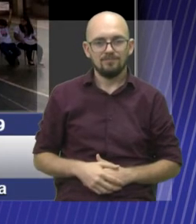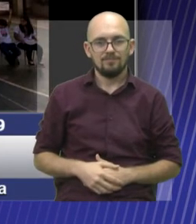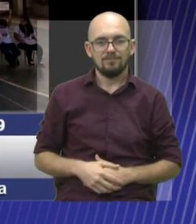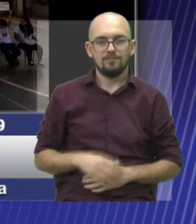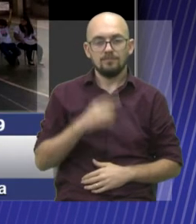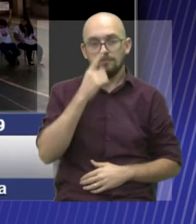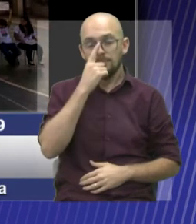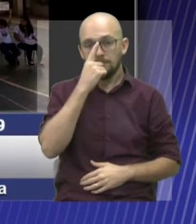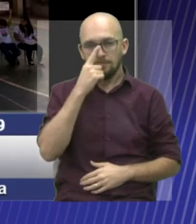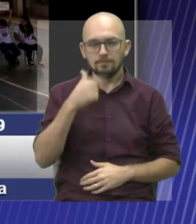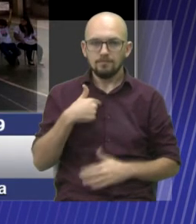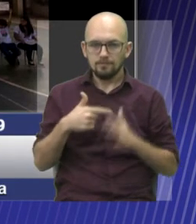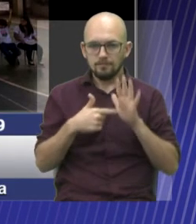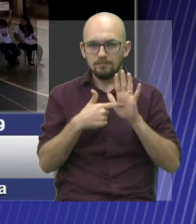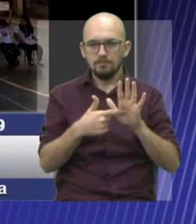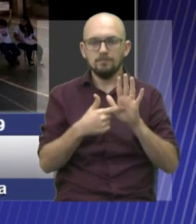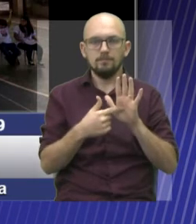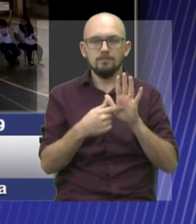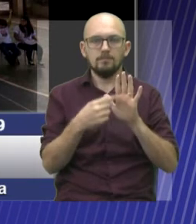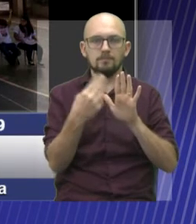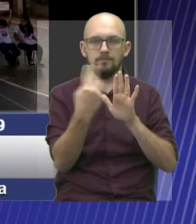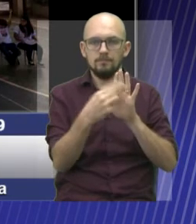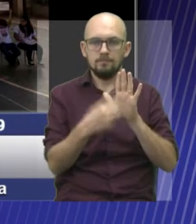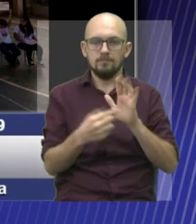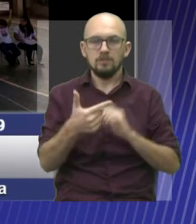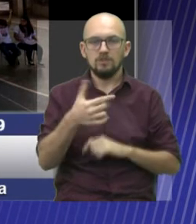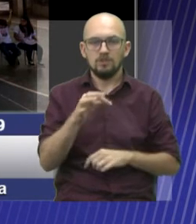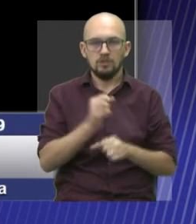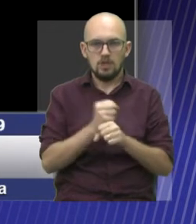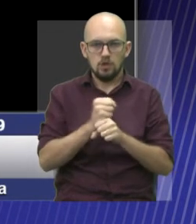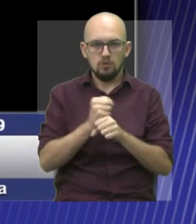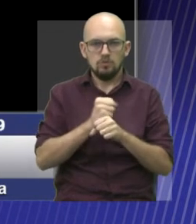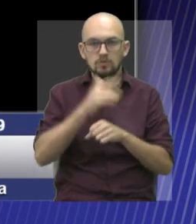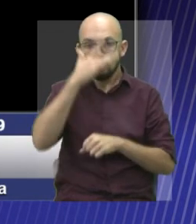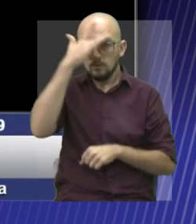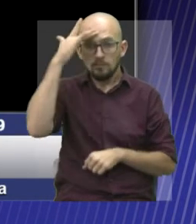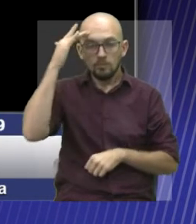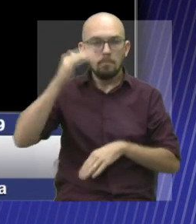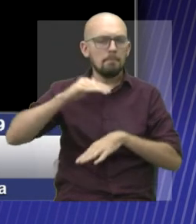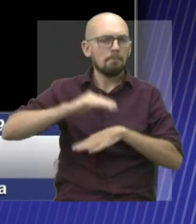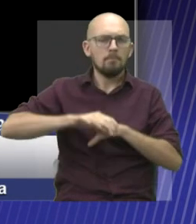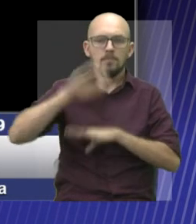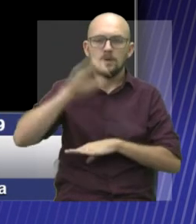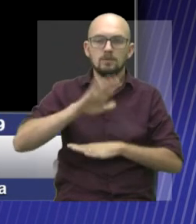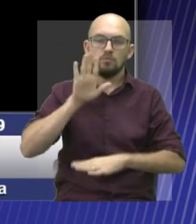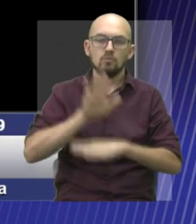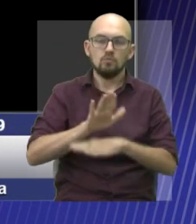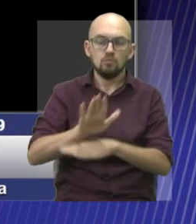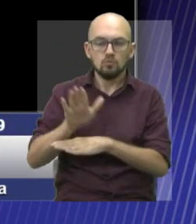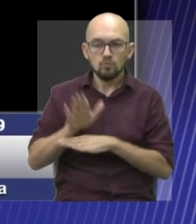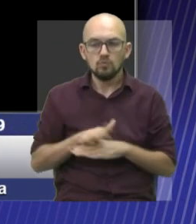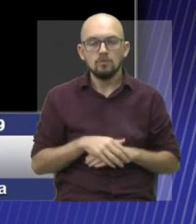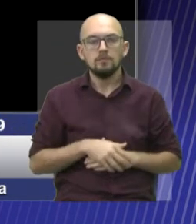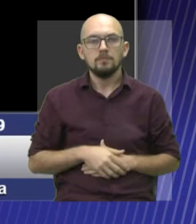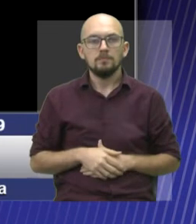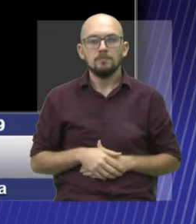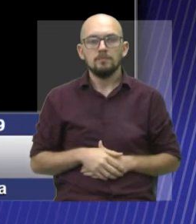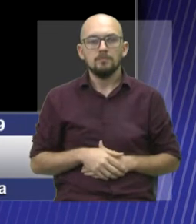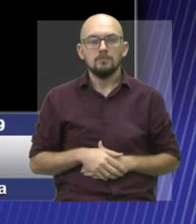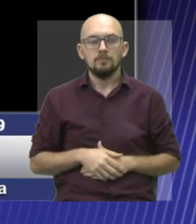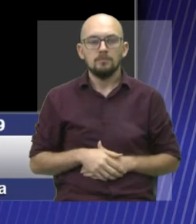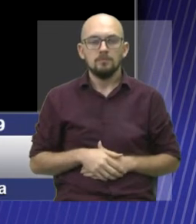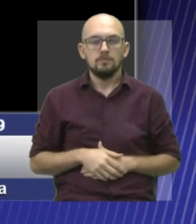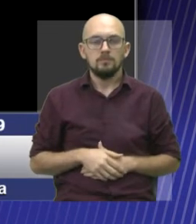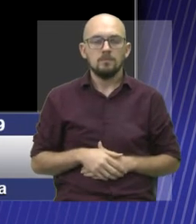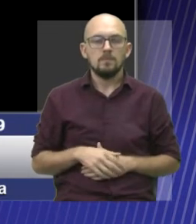Eu vou citar aqui os nomes, né, nesses 20 anos, das pessoas que mais contribuíram com o programa.